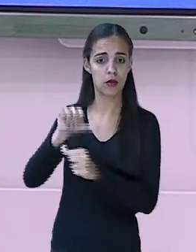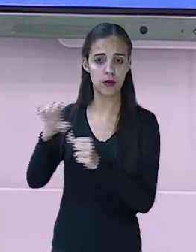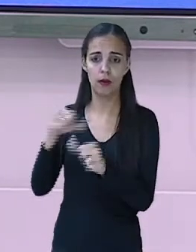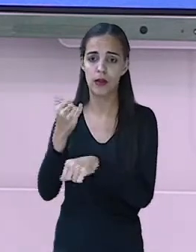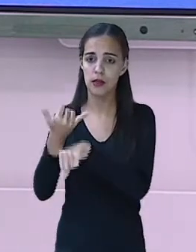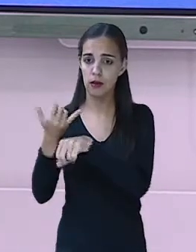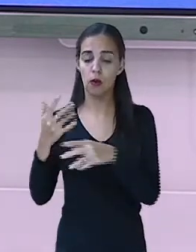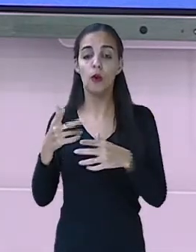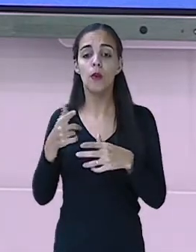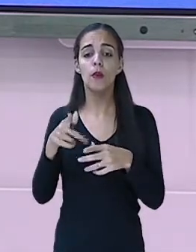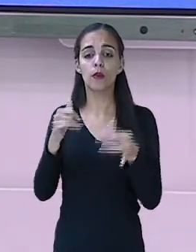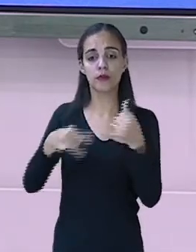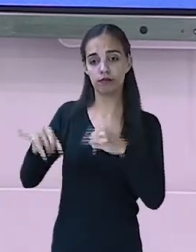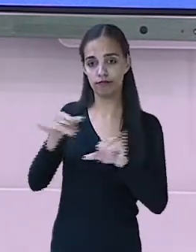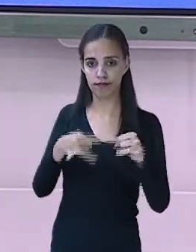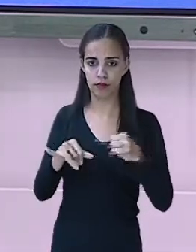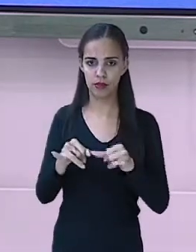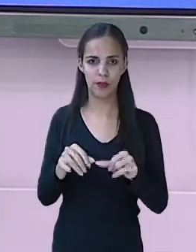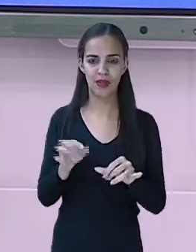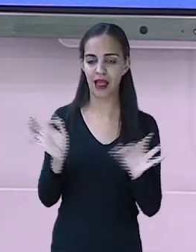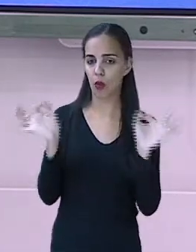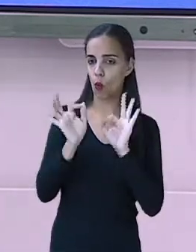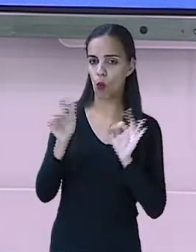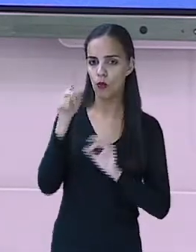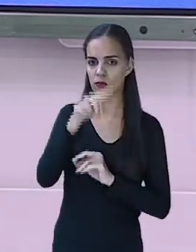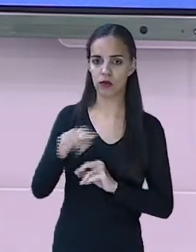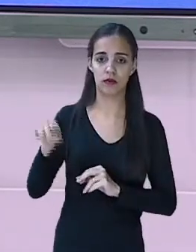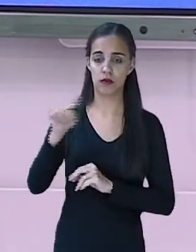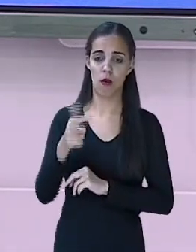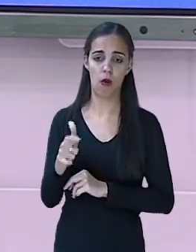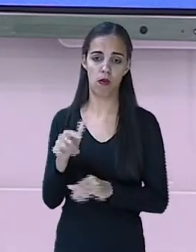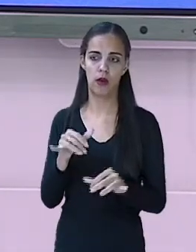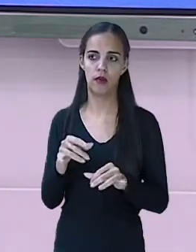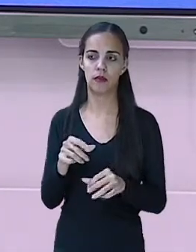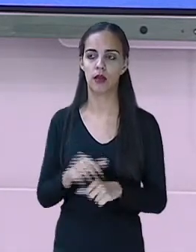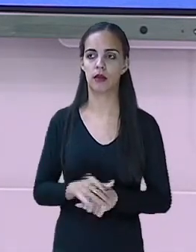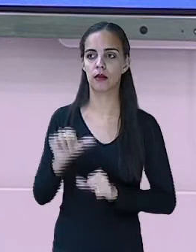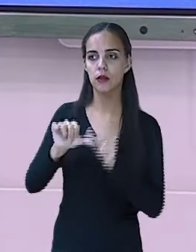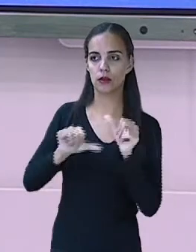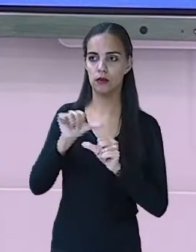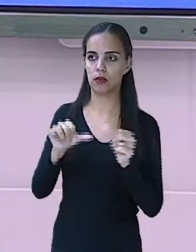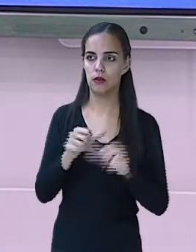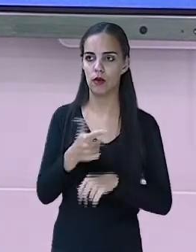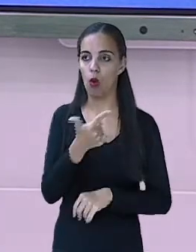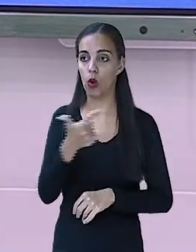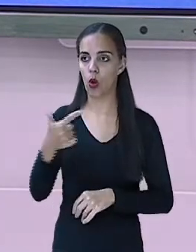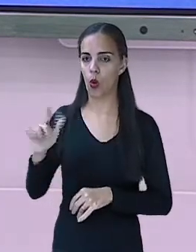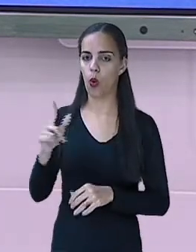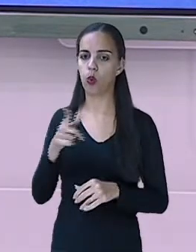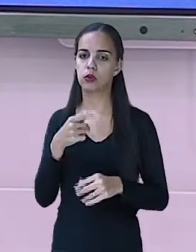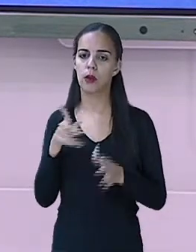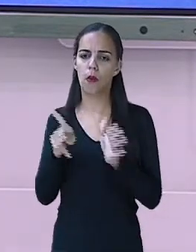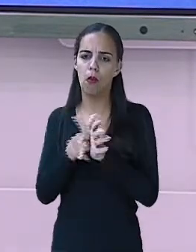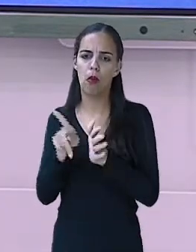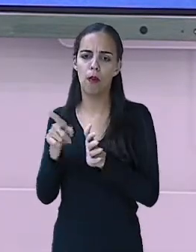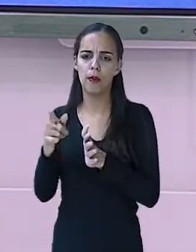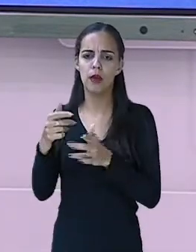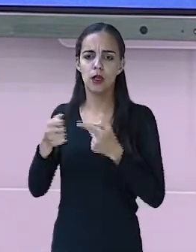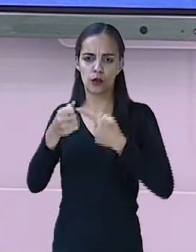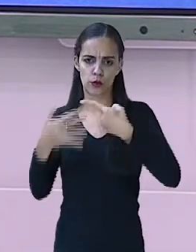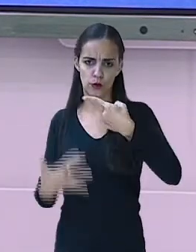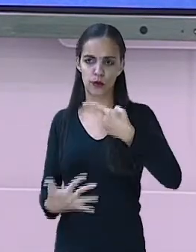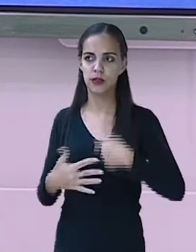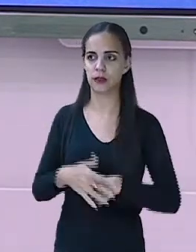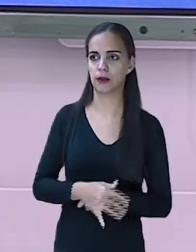química nenhuma dessas substâncias foi transformada em outra substância nós